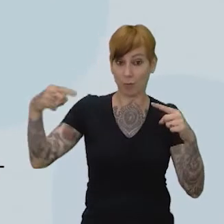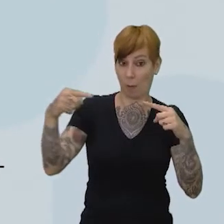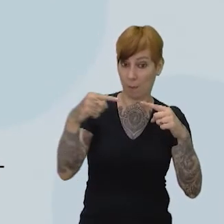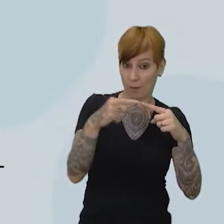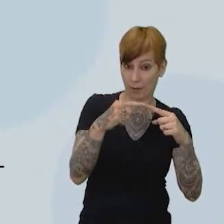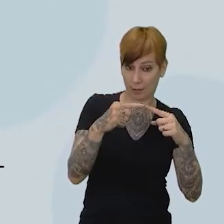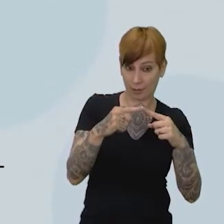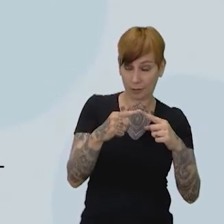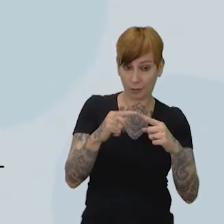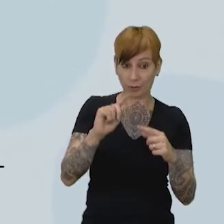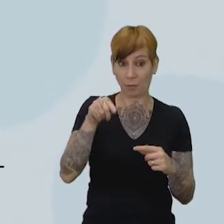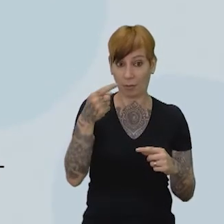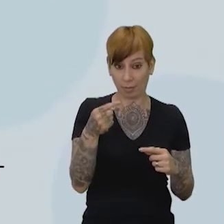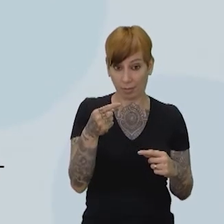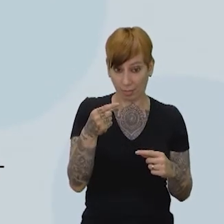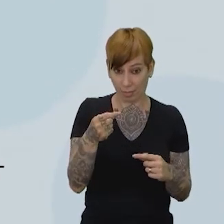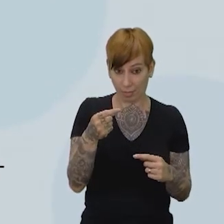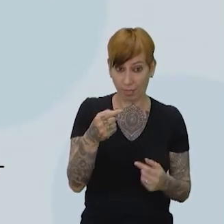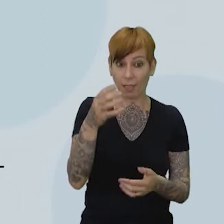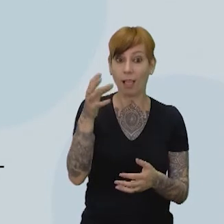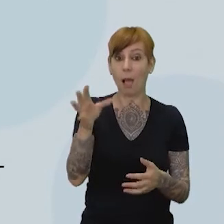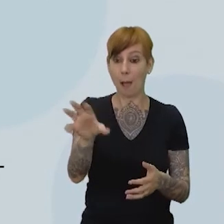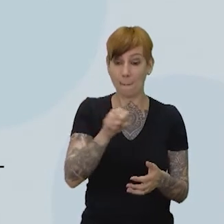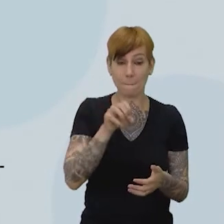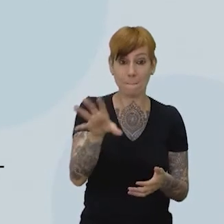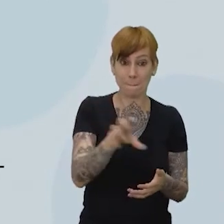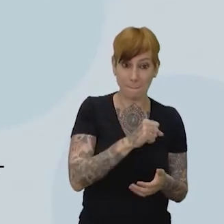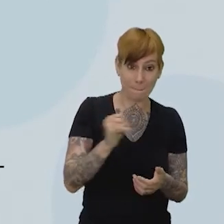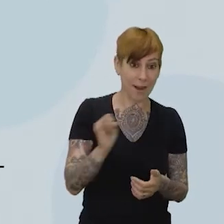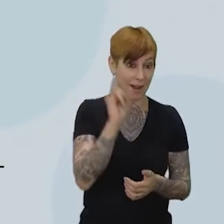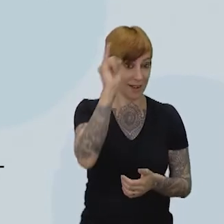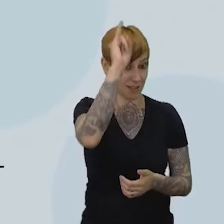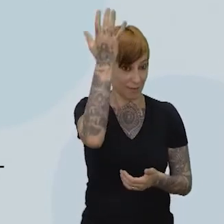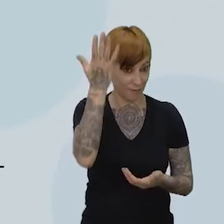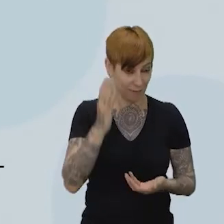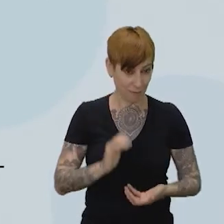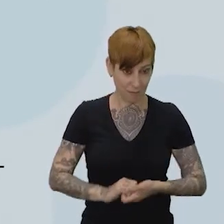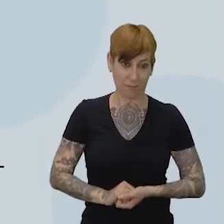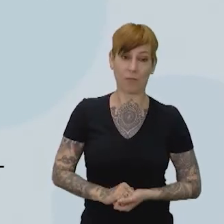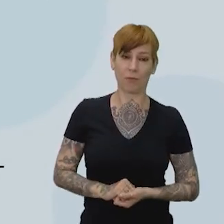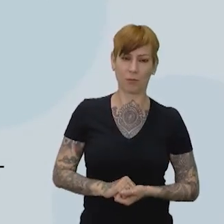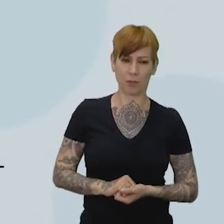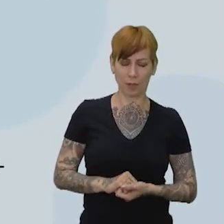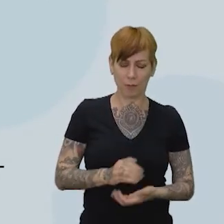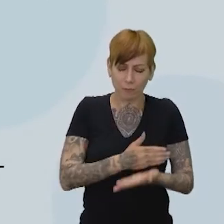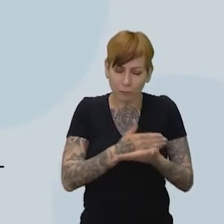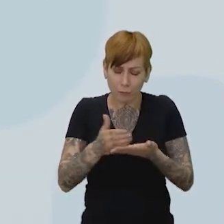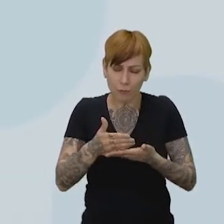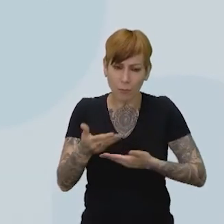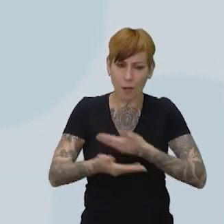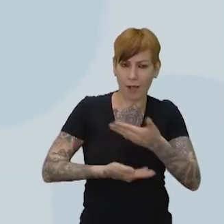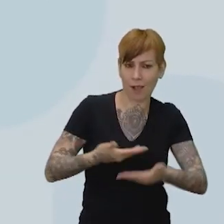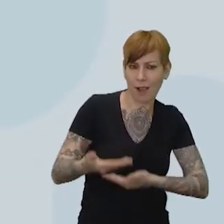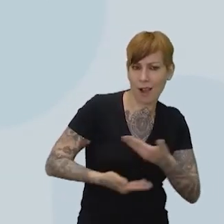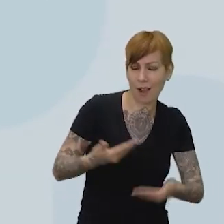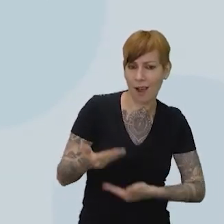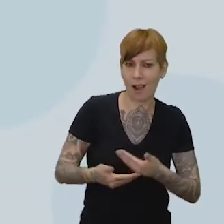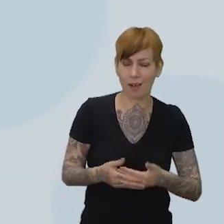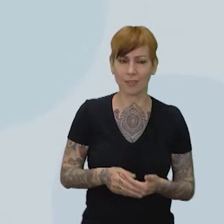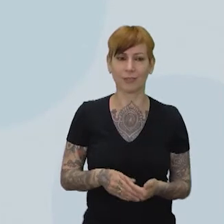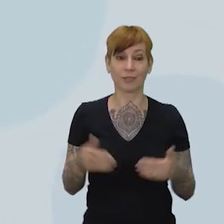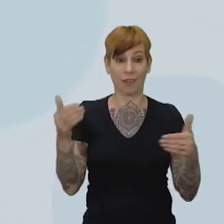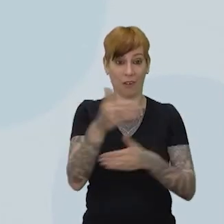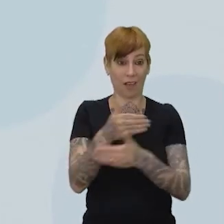depois se apropriar dessas informações e a gente vai começar uma fezinha com uma interação. Bota no LED, olha